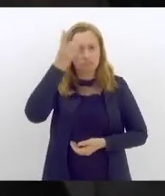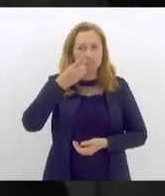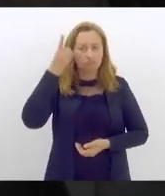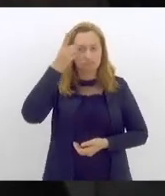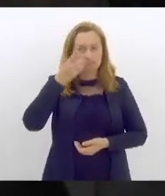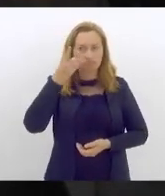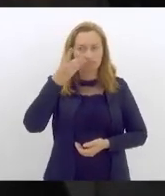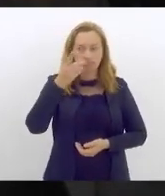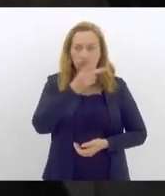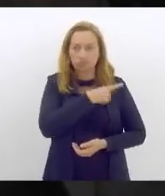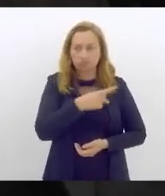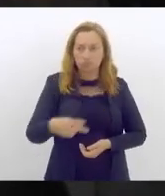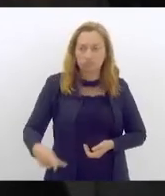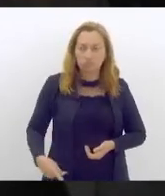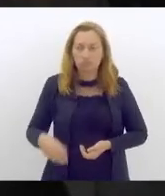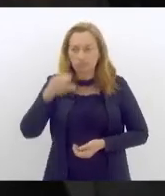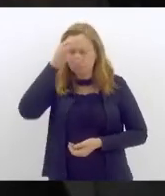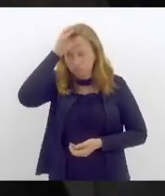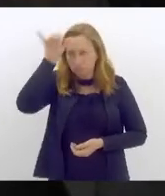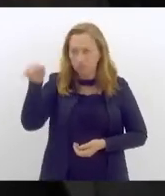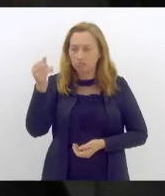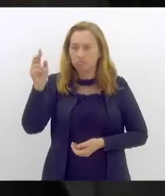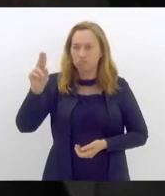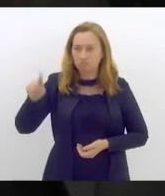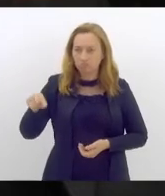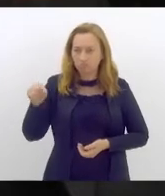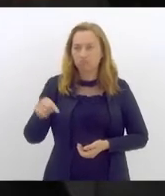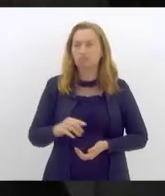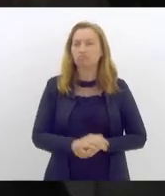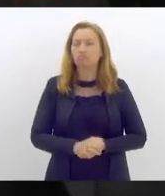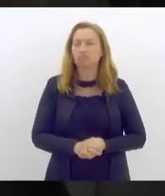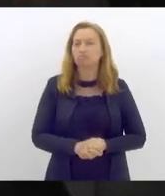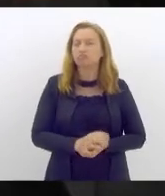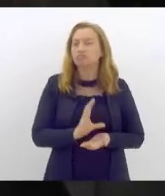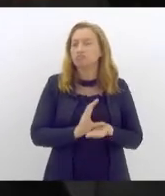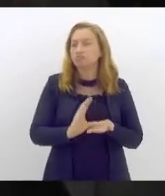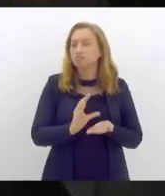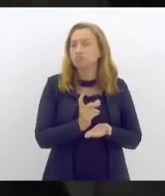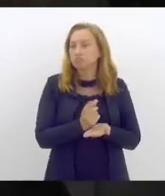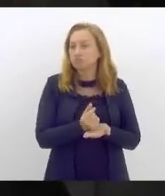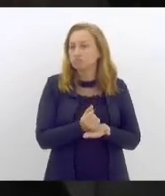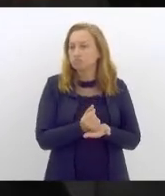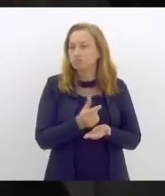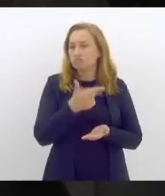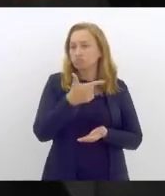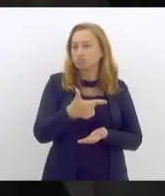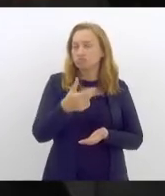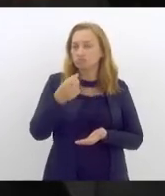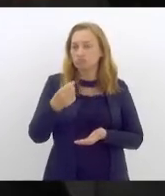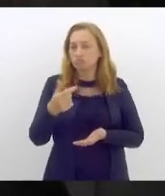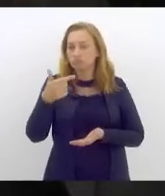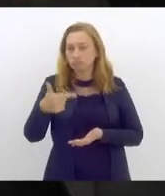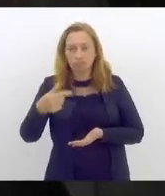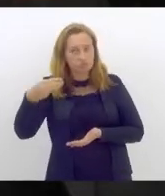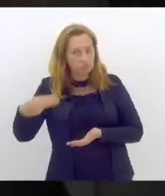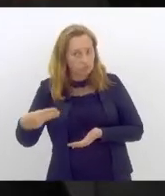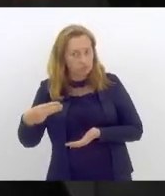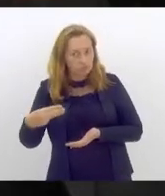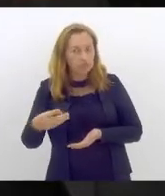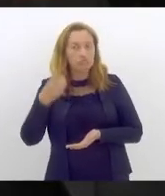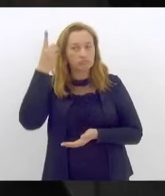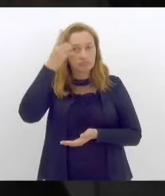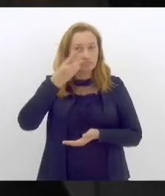Presidente tia Ju com o orçamento de 2023 Deputado